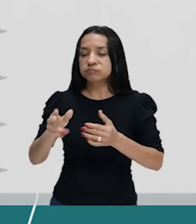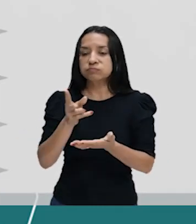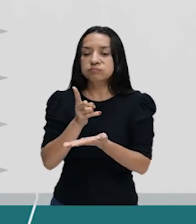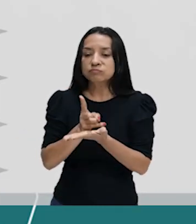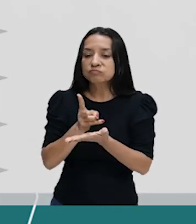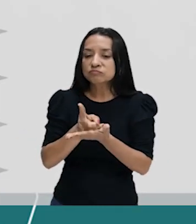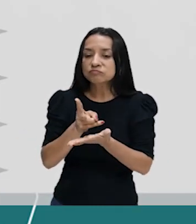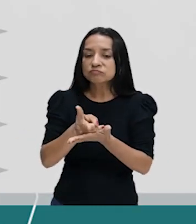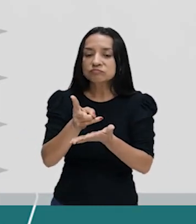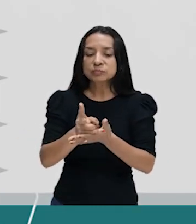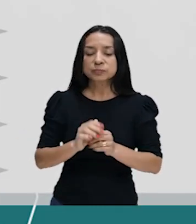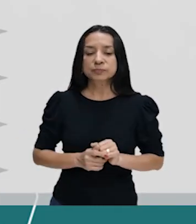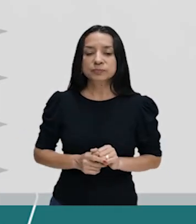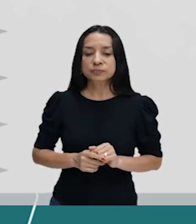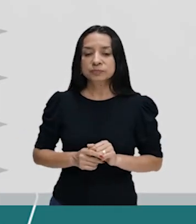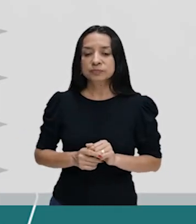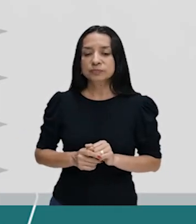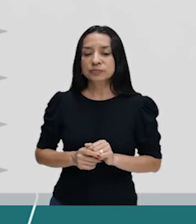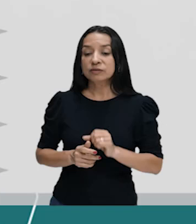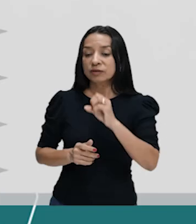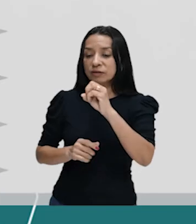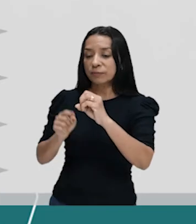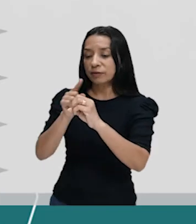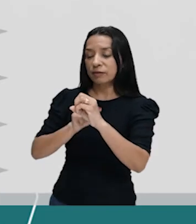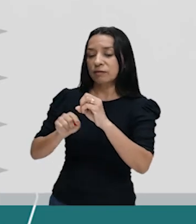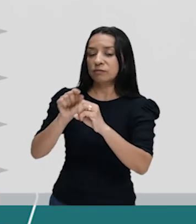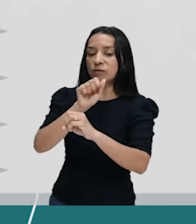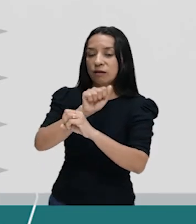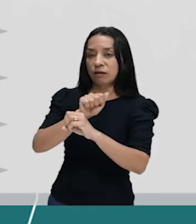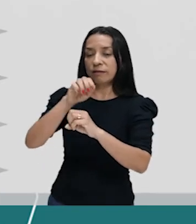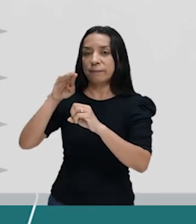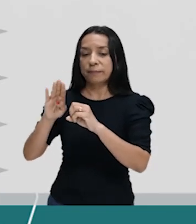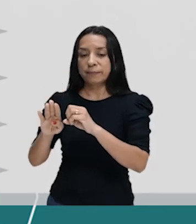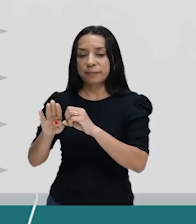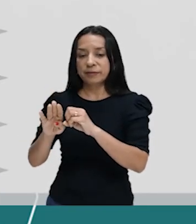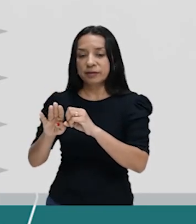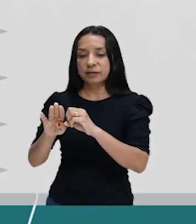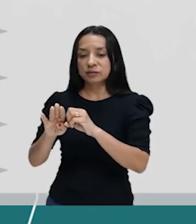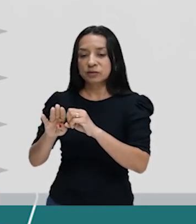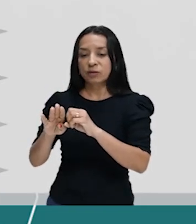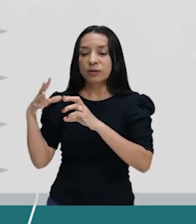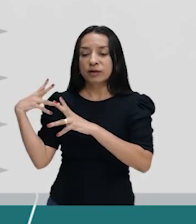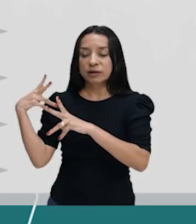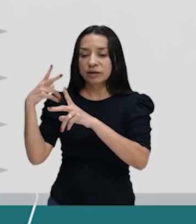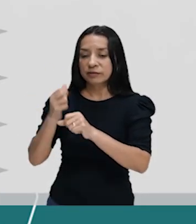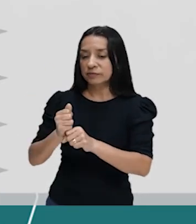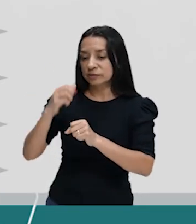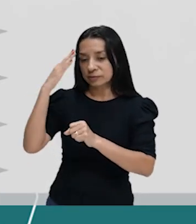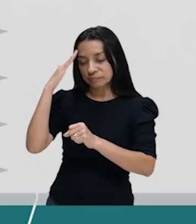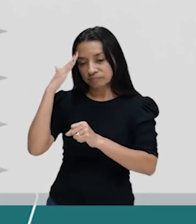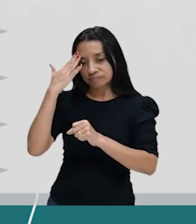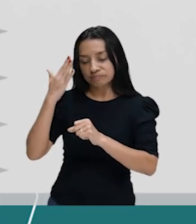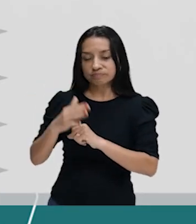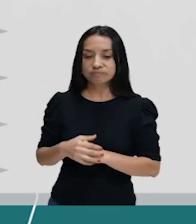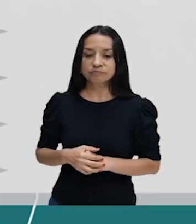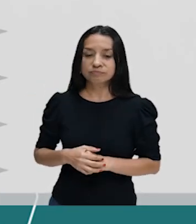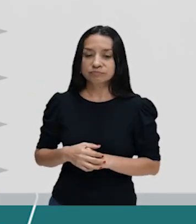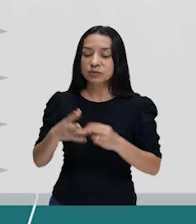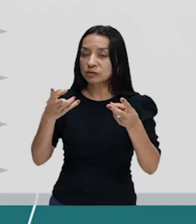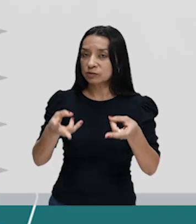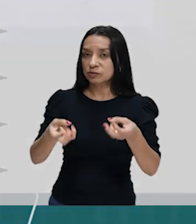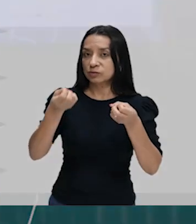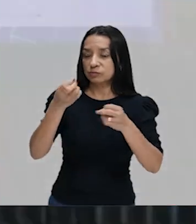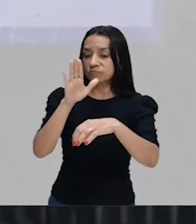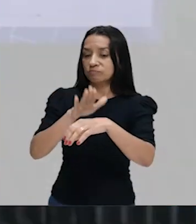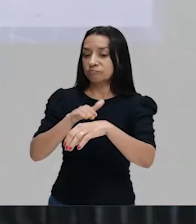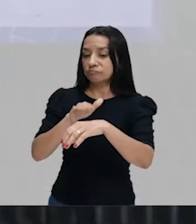aqui, ó, no intervalo aberto entre A e B, nós já vimos, então fica apenas para reforçar a tua compreensão e chama a tua